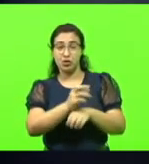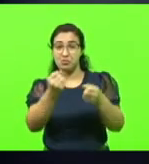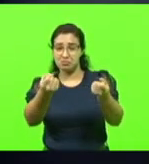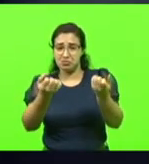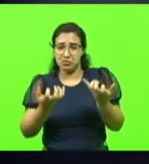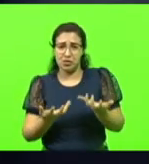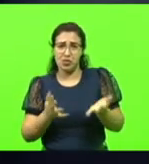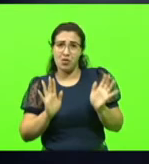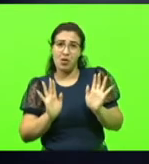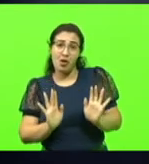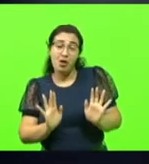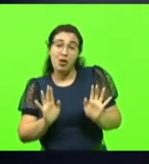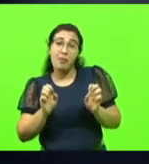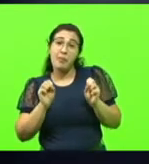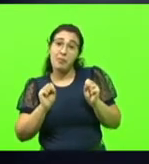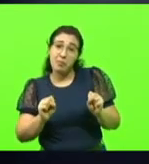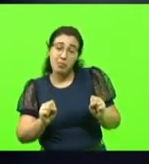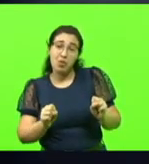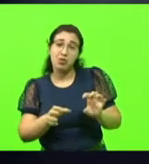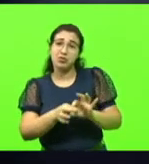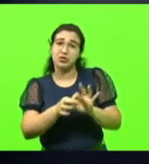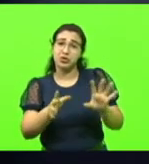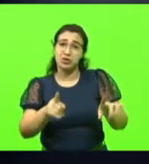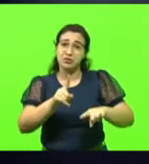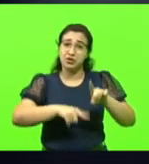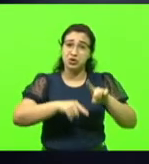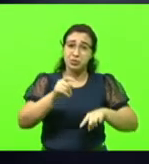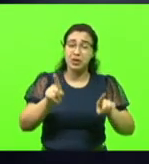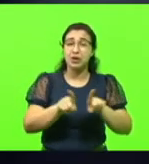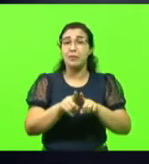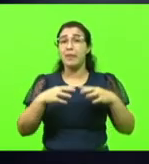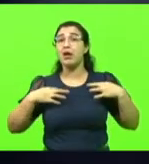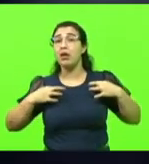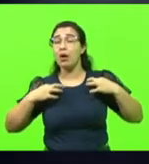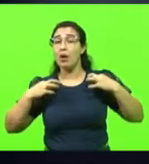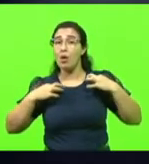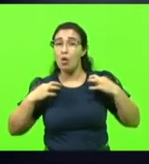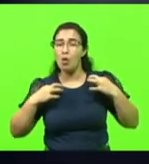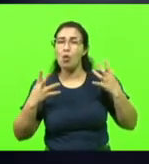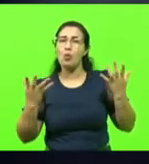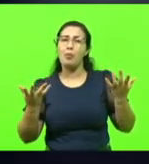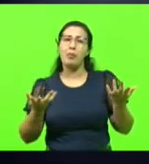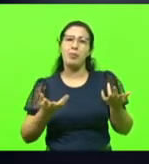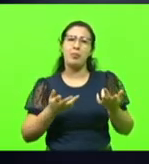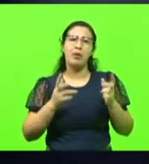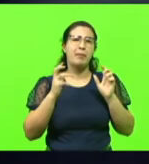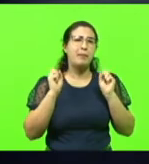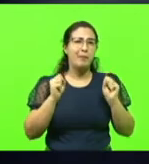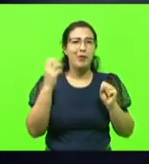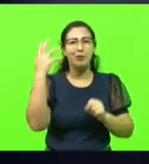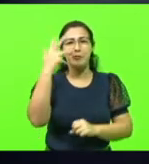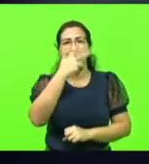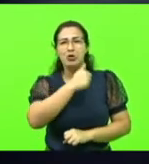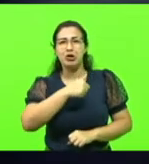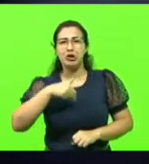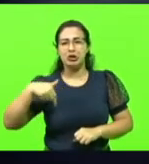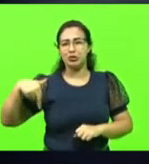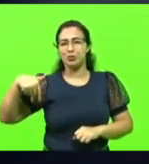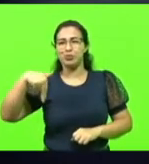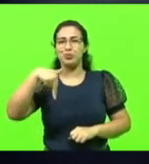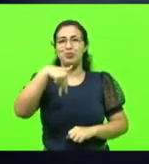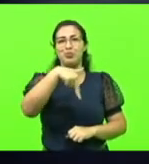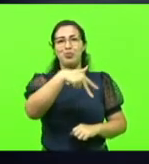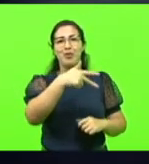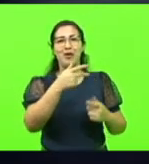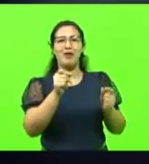pode colocar os instrumentos também e as roupas, para que eles possam também estar bem bonitos, né, nos desfiles correlatos,